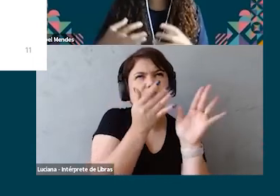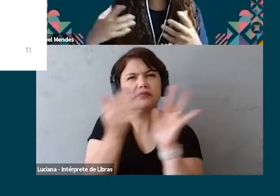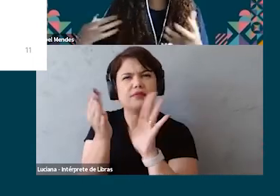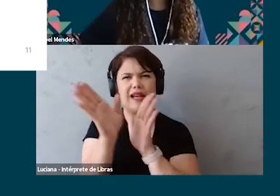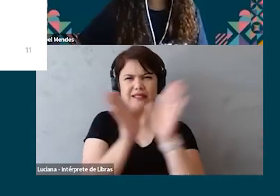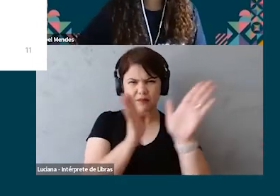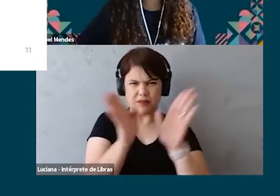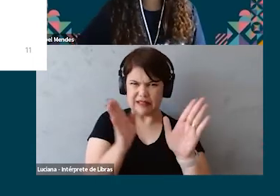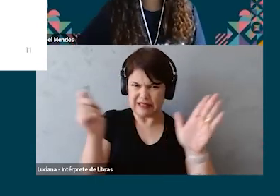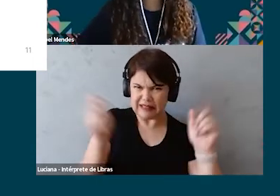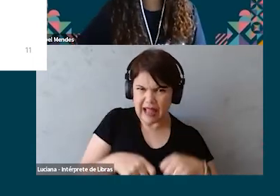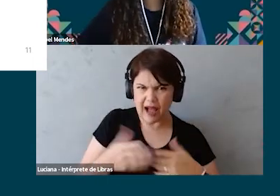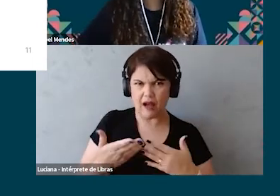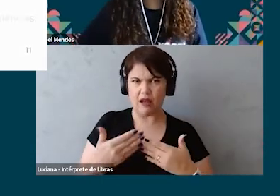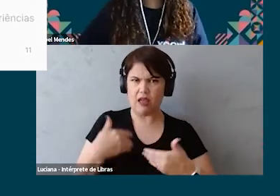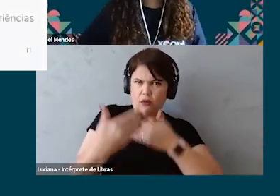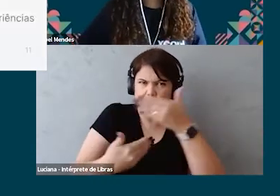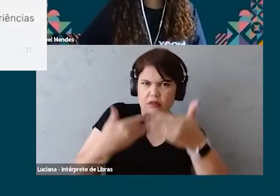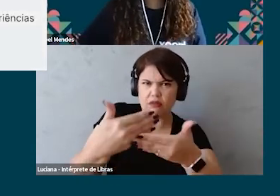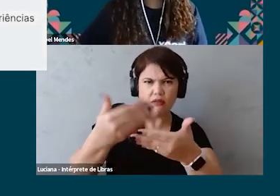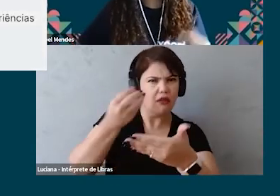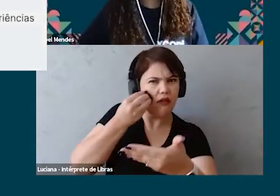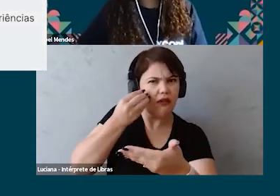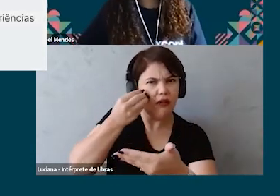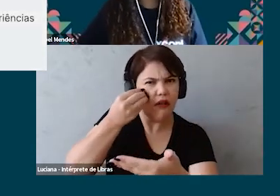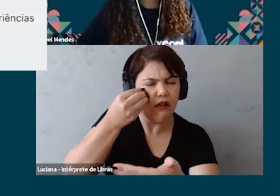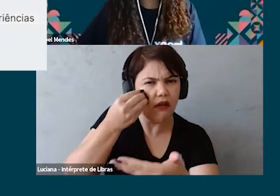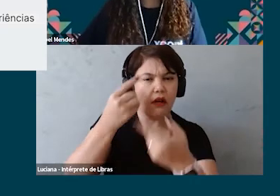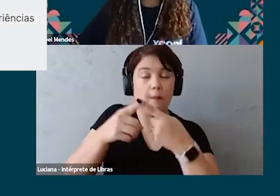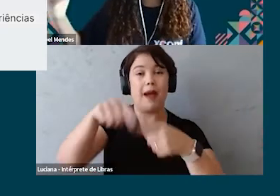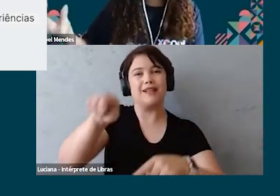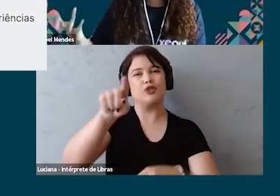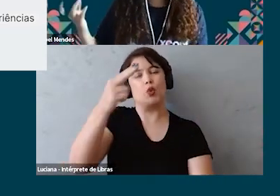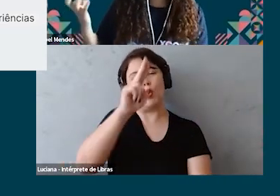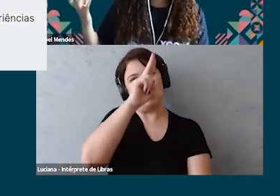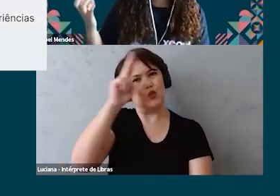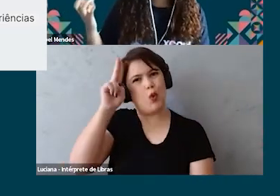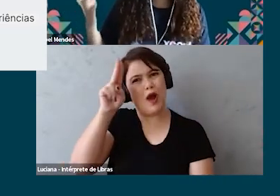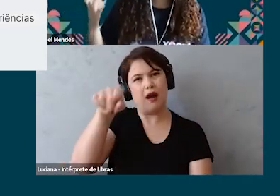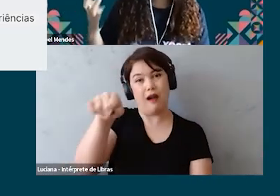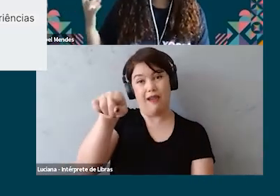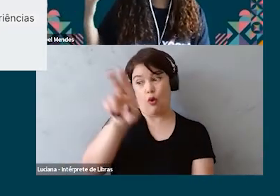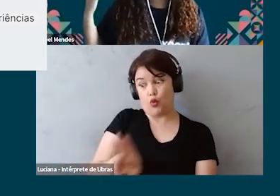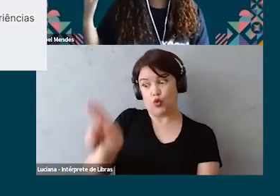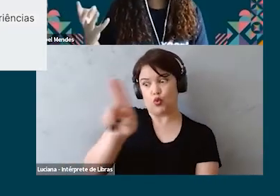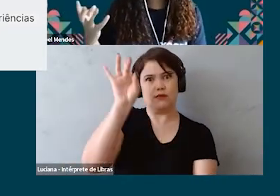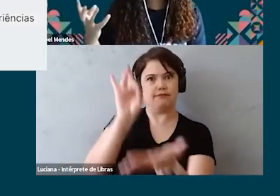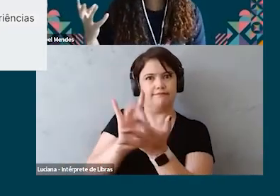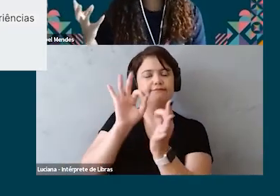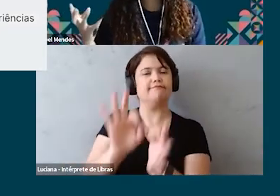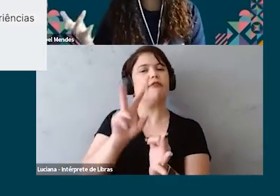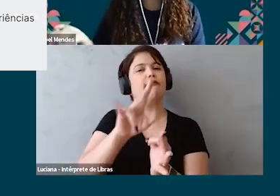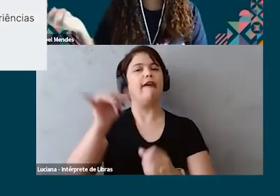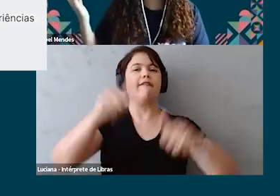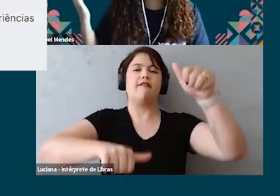testes, ferramentas de acessibilidade, estou usando simuladores. E, por fim, os usuários, porque são os usuários reais que vão